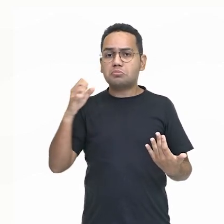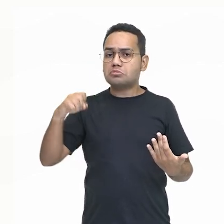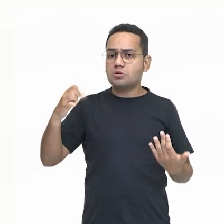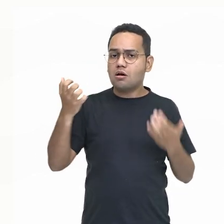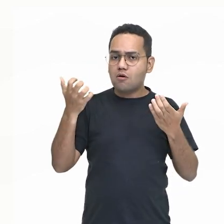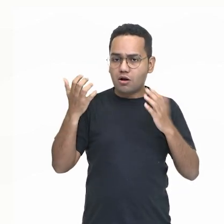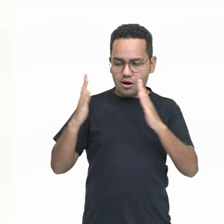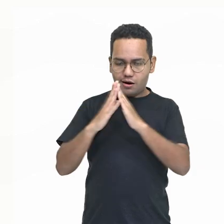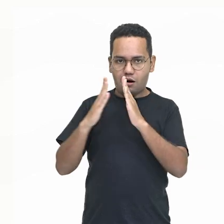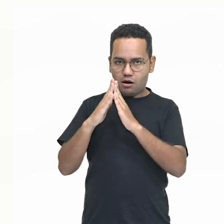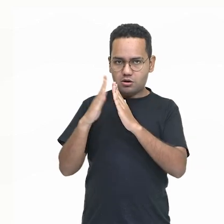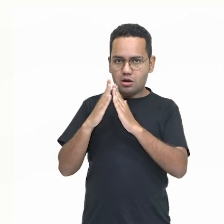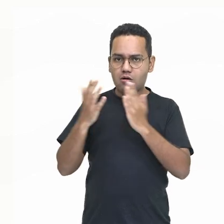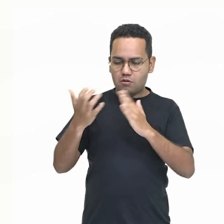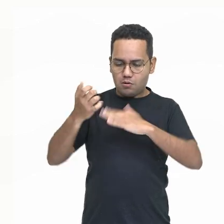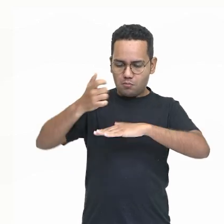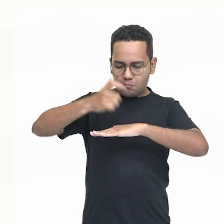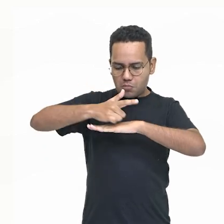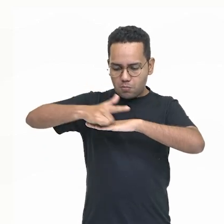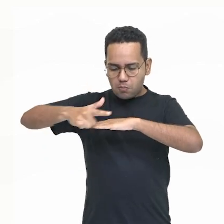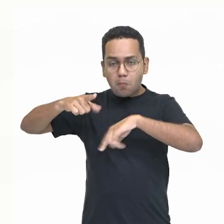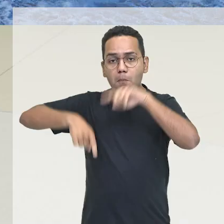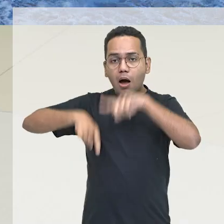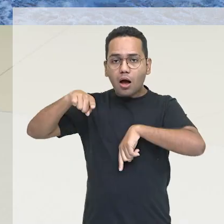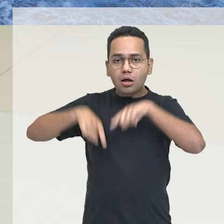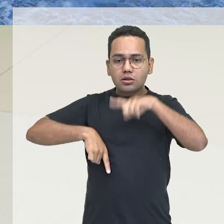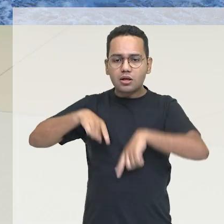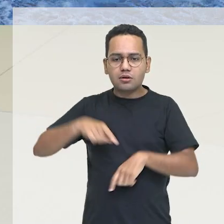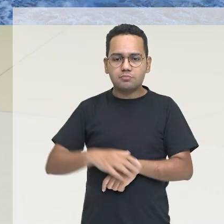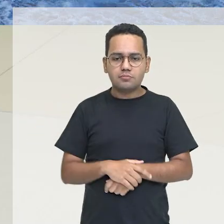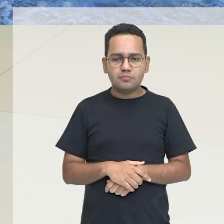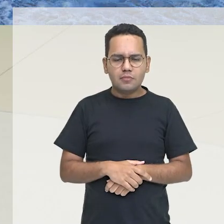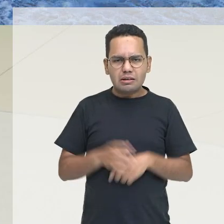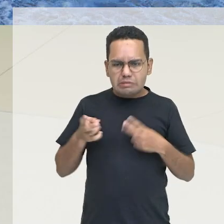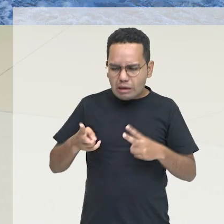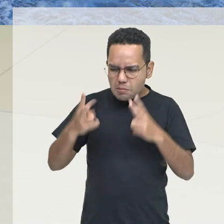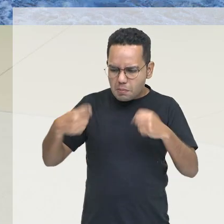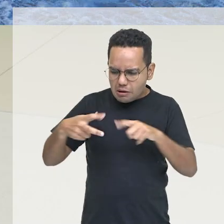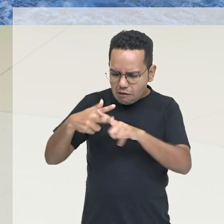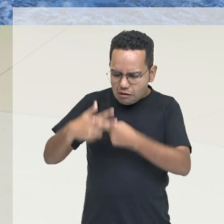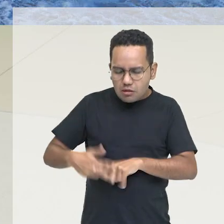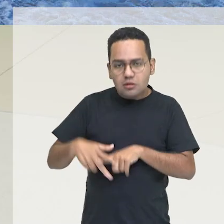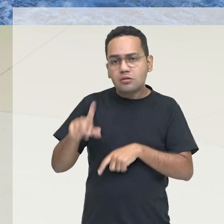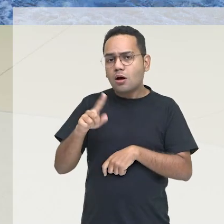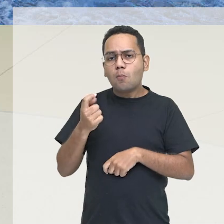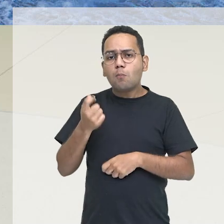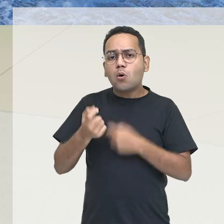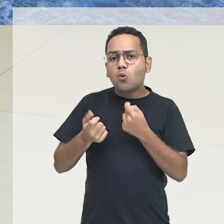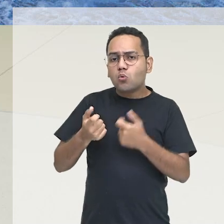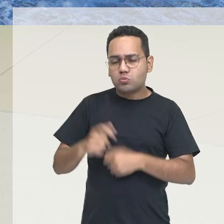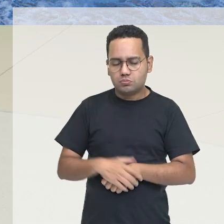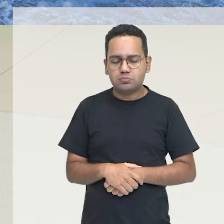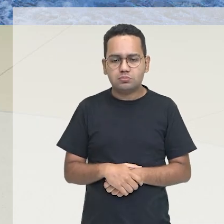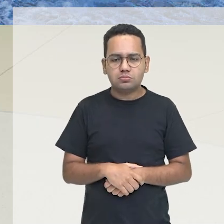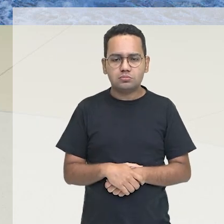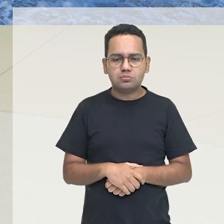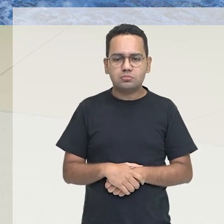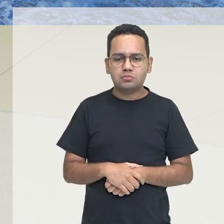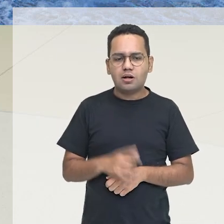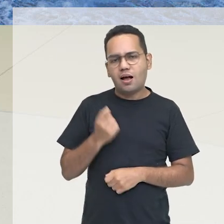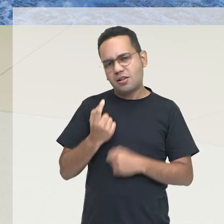quero colocar na minha casa, esse tipo de energia, porque ela é muito boa, ela é, como vocês puderam ver